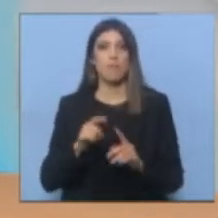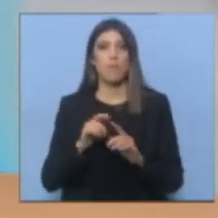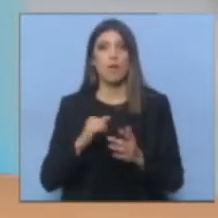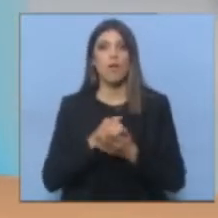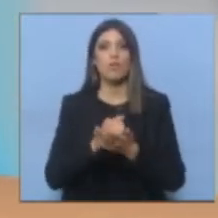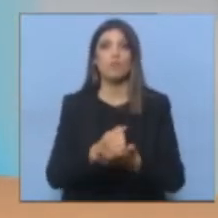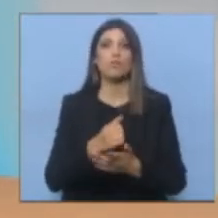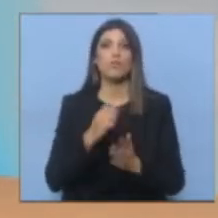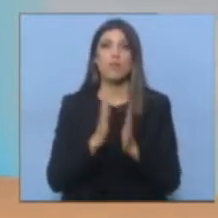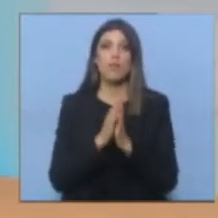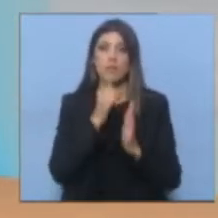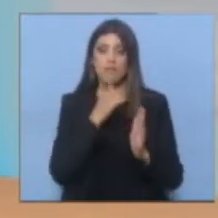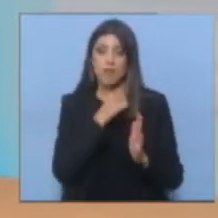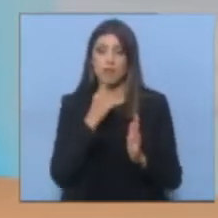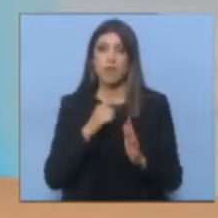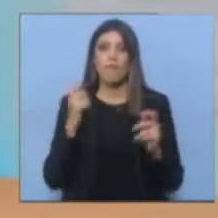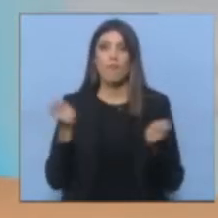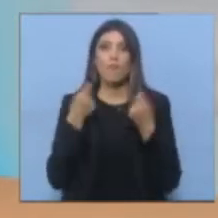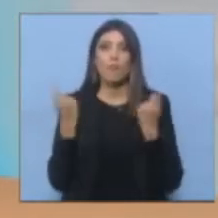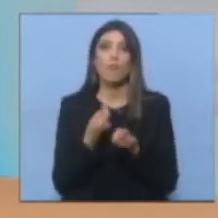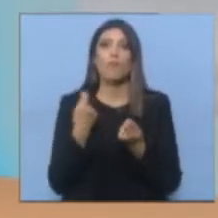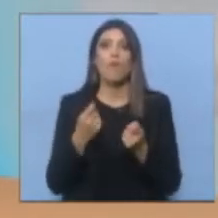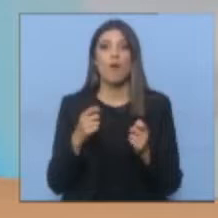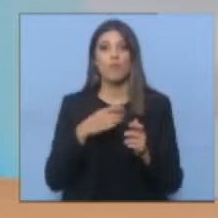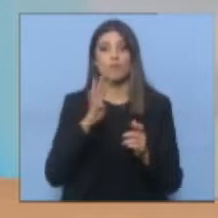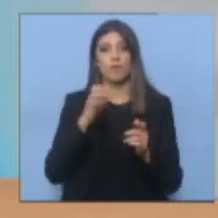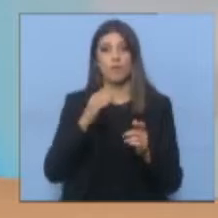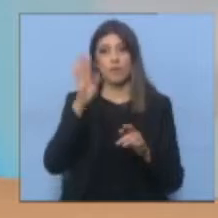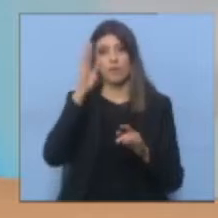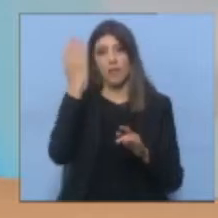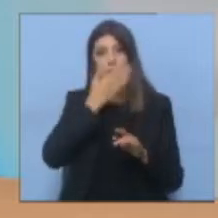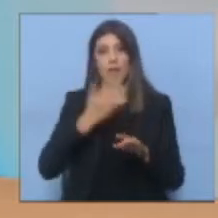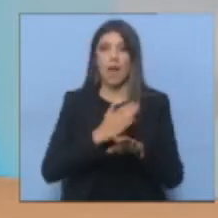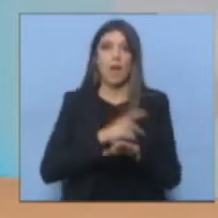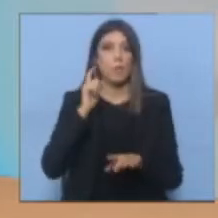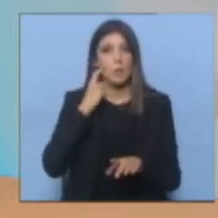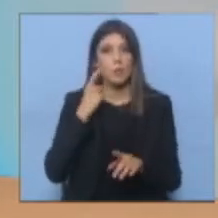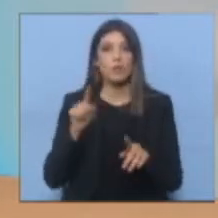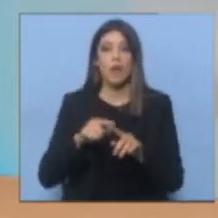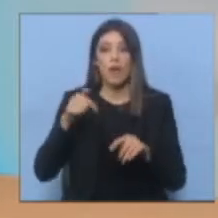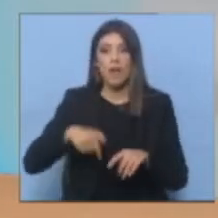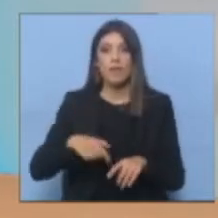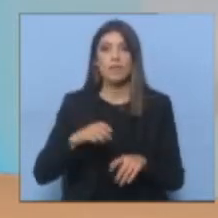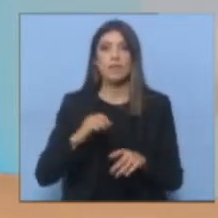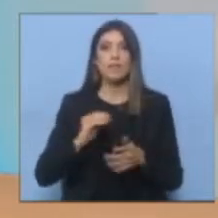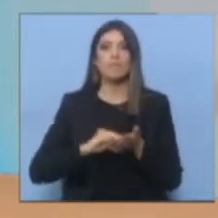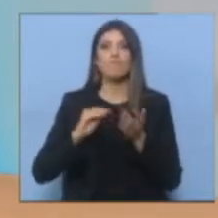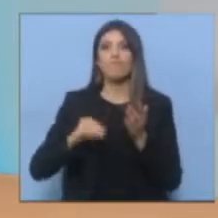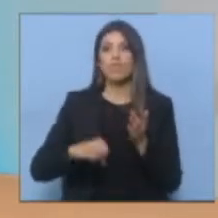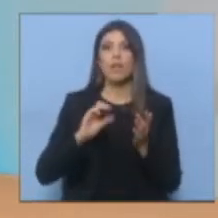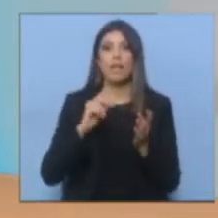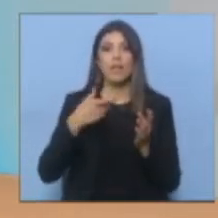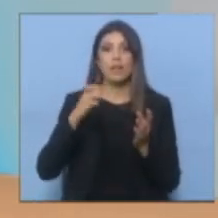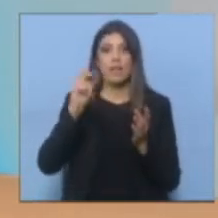promove nesta Quaresma. Está connosco a responsável pelo Secretariado Nacional da Fundação Ajuda à Igreja que Sofre,